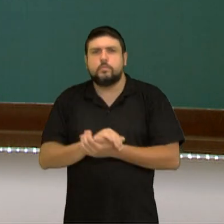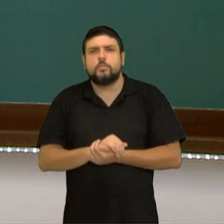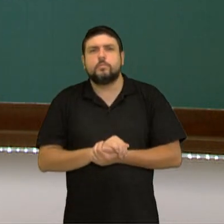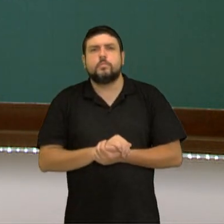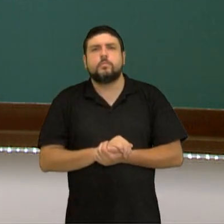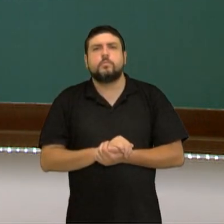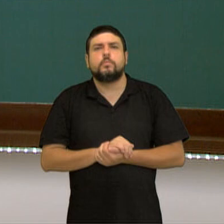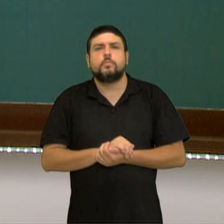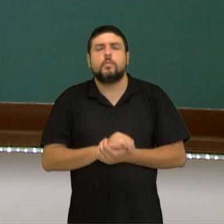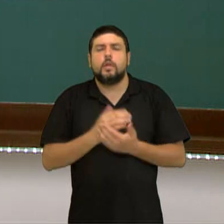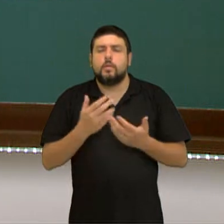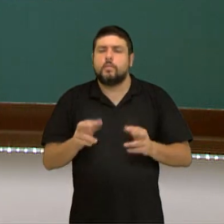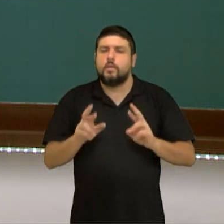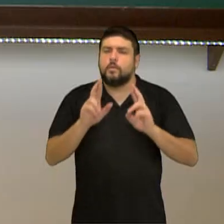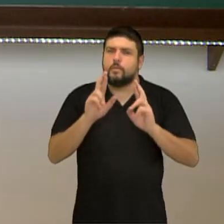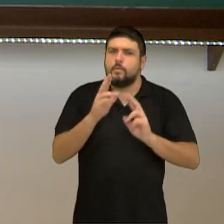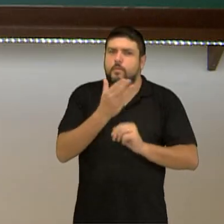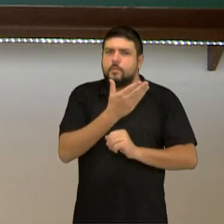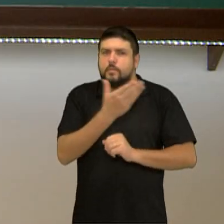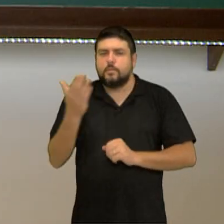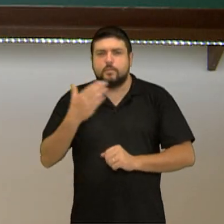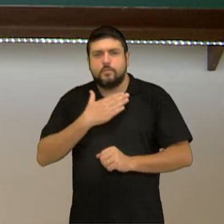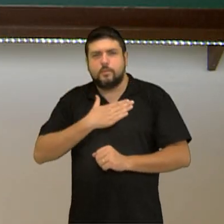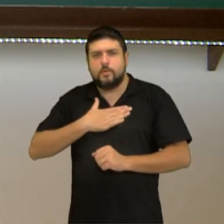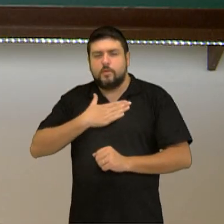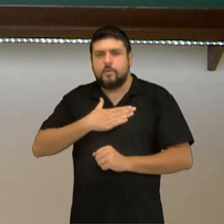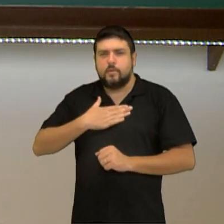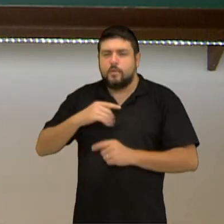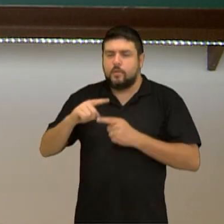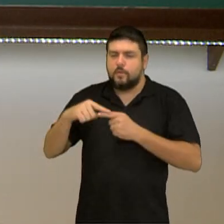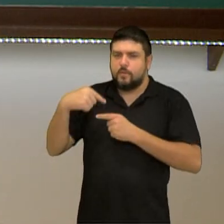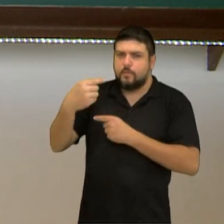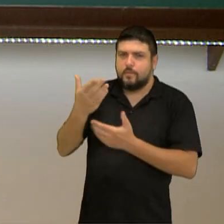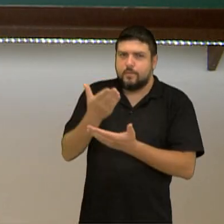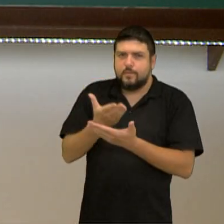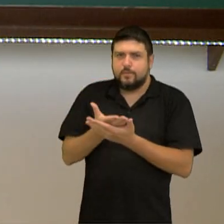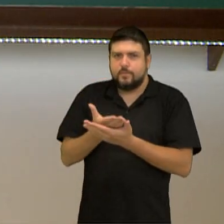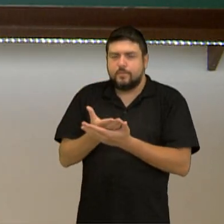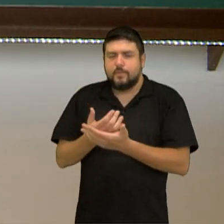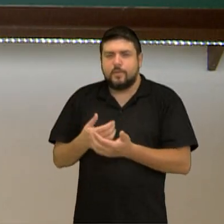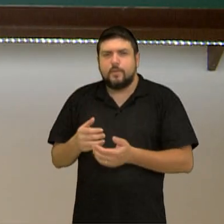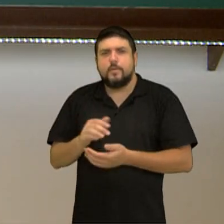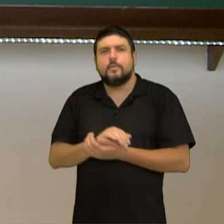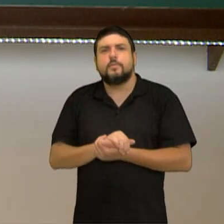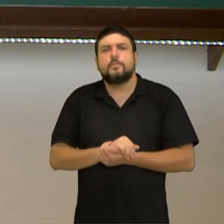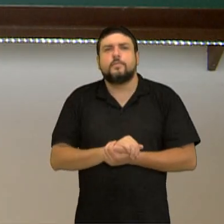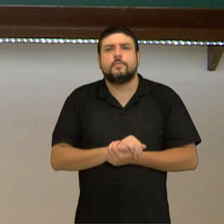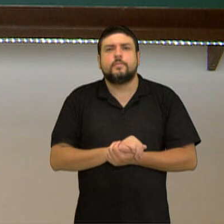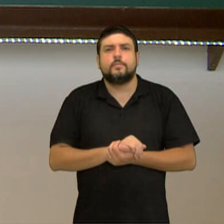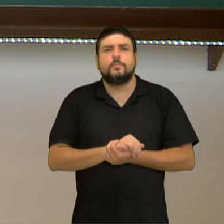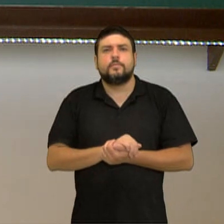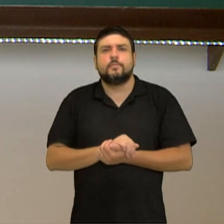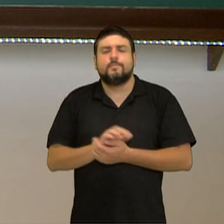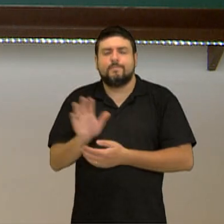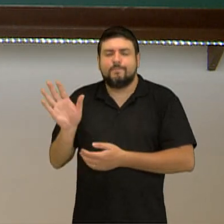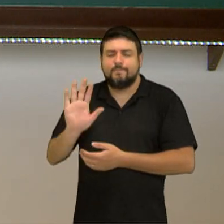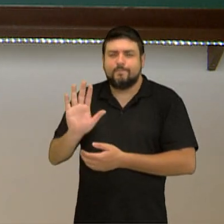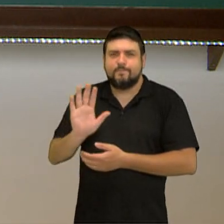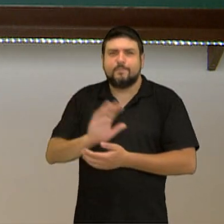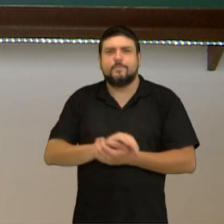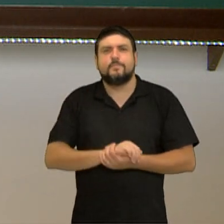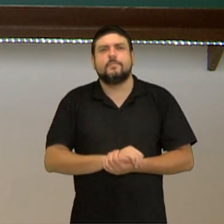Então, pois é, espero que vocês tenham gostado e a gente se vê na próxima aula, se Deus quiser. Tchau, tchau.